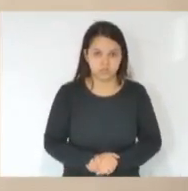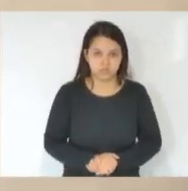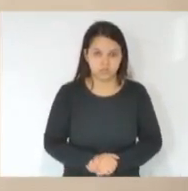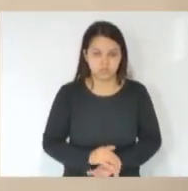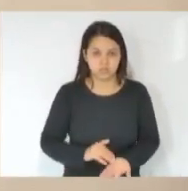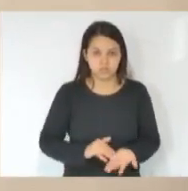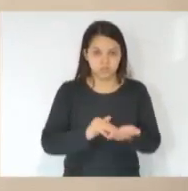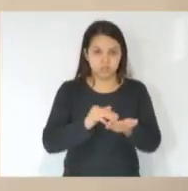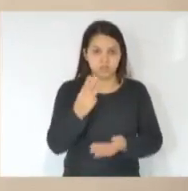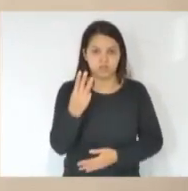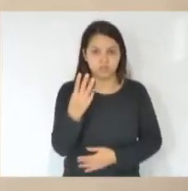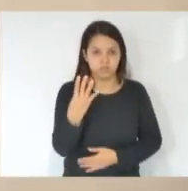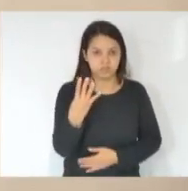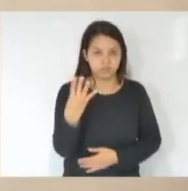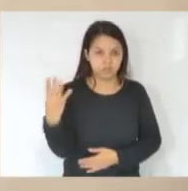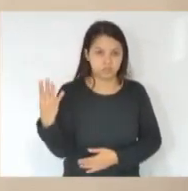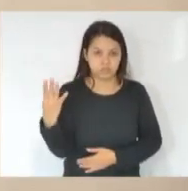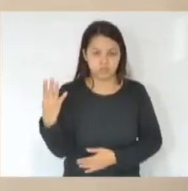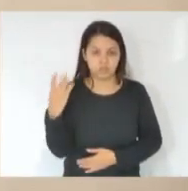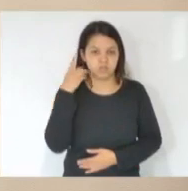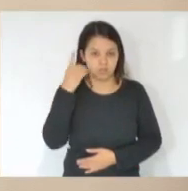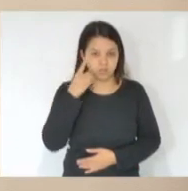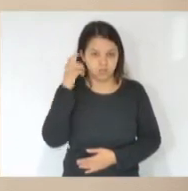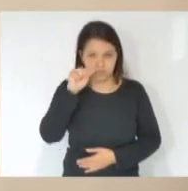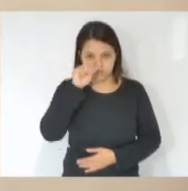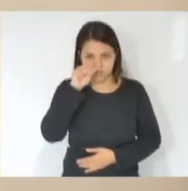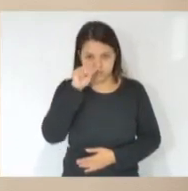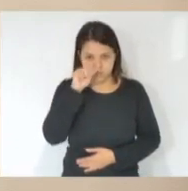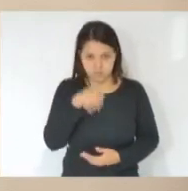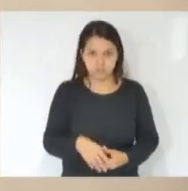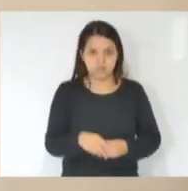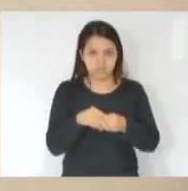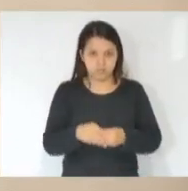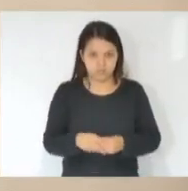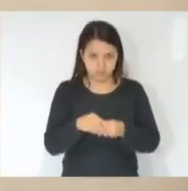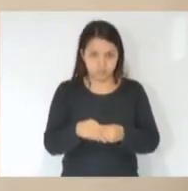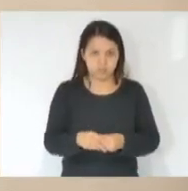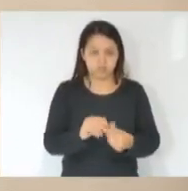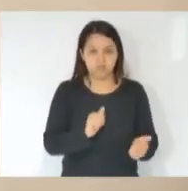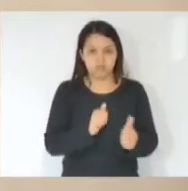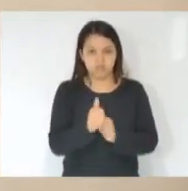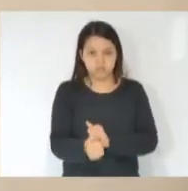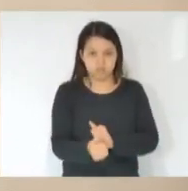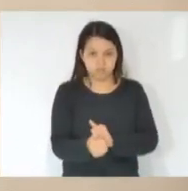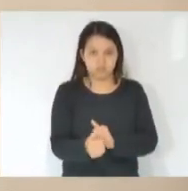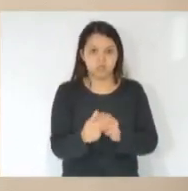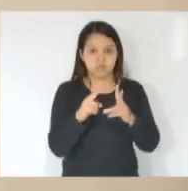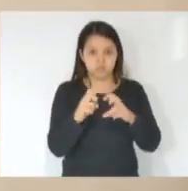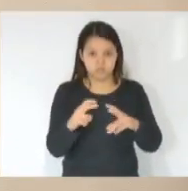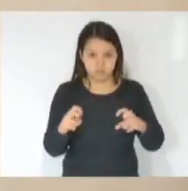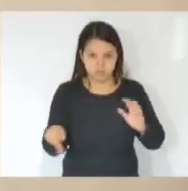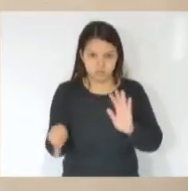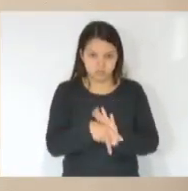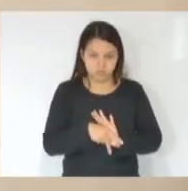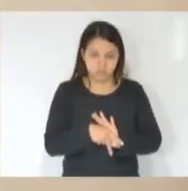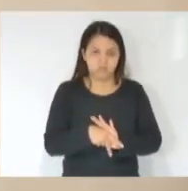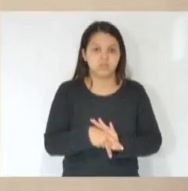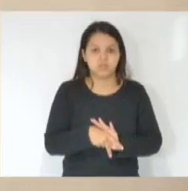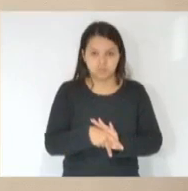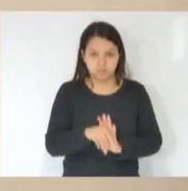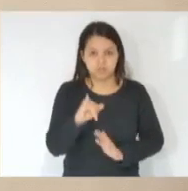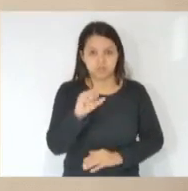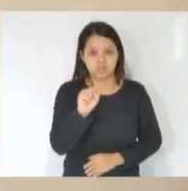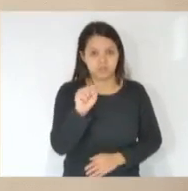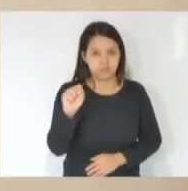Moção 344, de autoria do deputado João Amin, cumprimentando o atleta florianopolitano Isaac Lourenço de